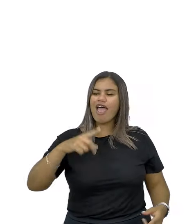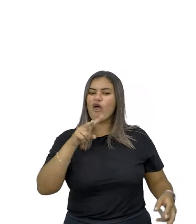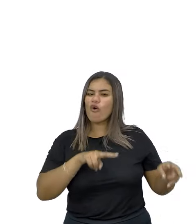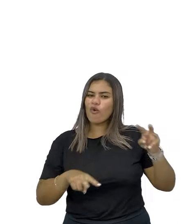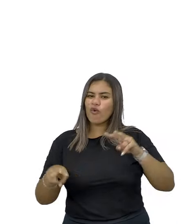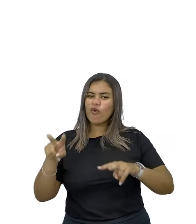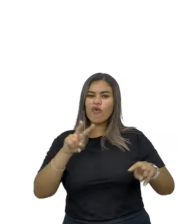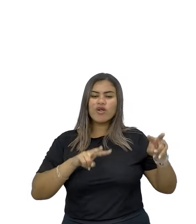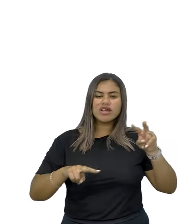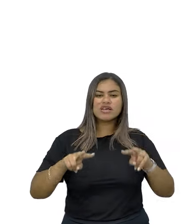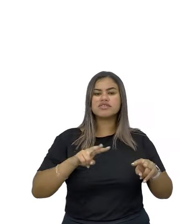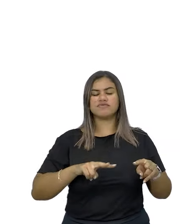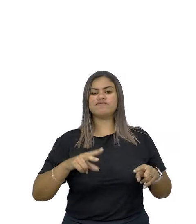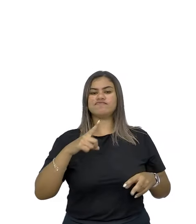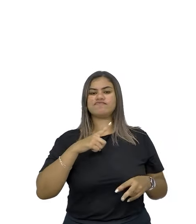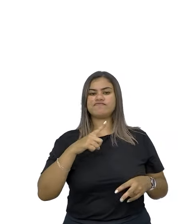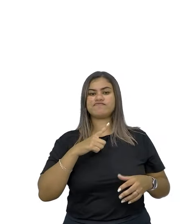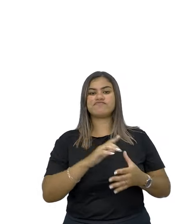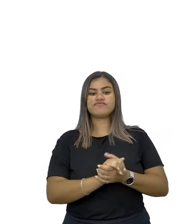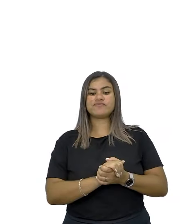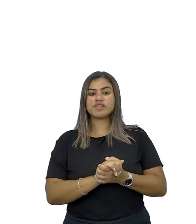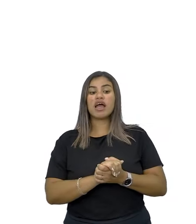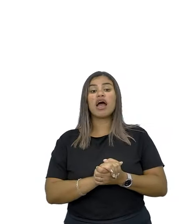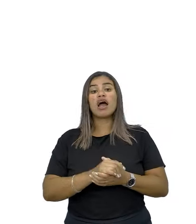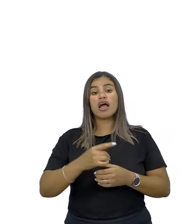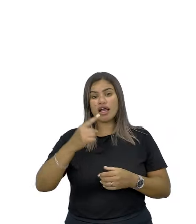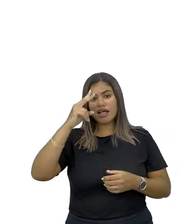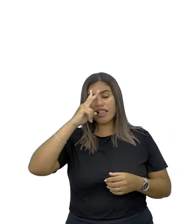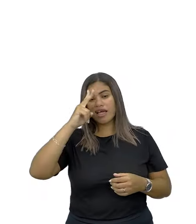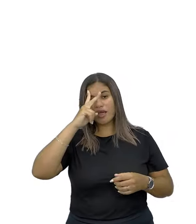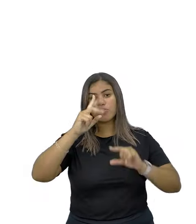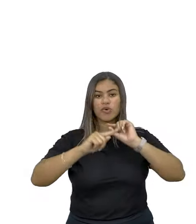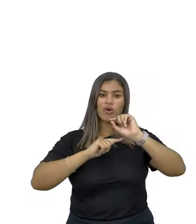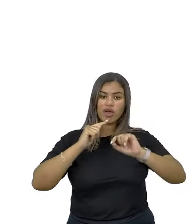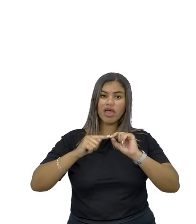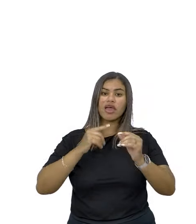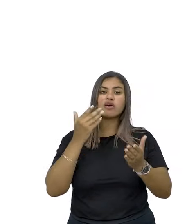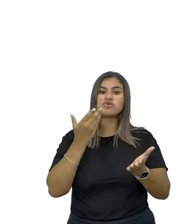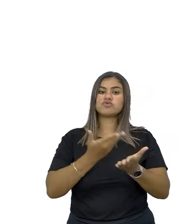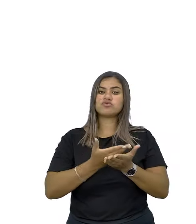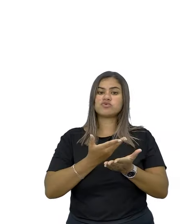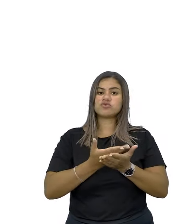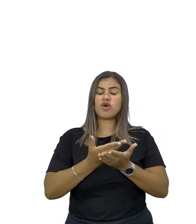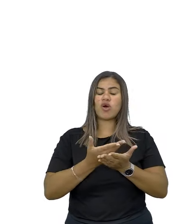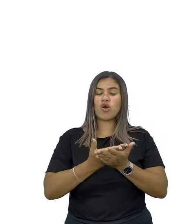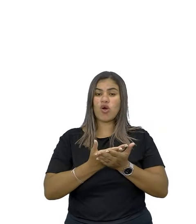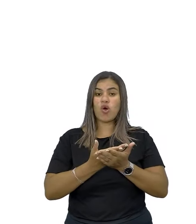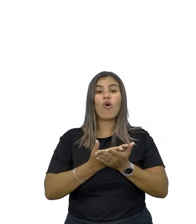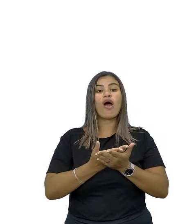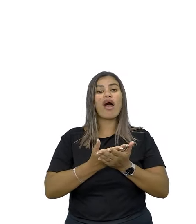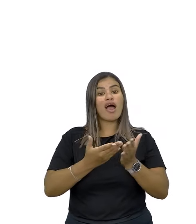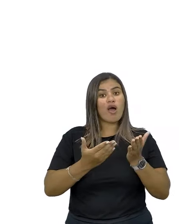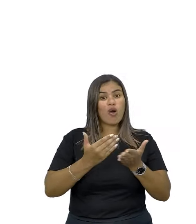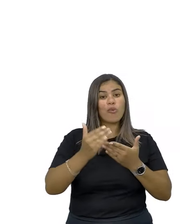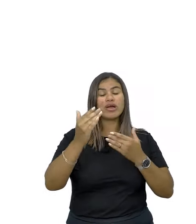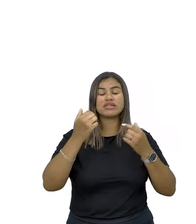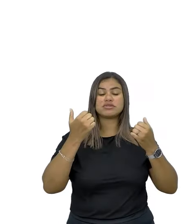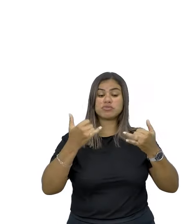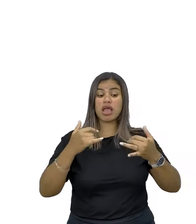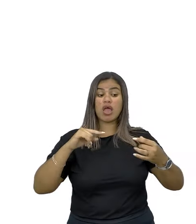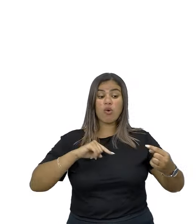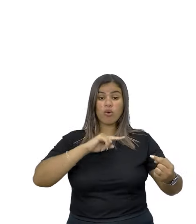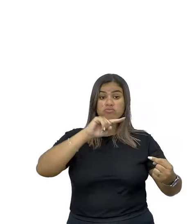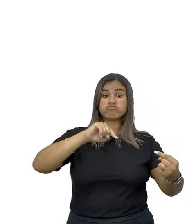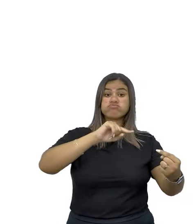conseguir trabalhar. Lembra no início da aula, eu falei que você sabe para onde você quer ir? Nesse momento eu vejo se eu cheguei. Então eu queria no final dessa aula que meu